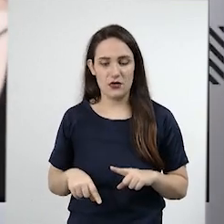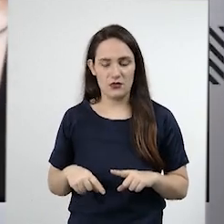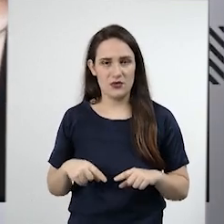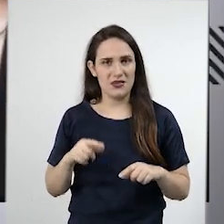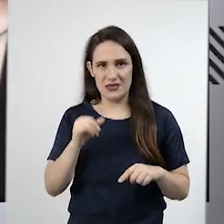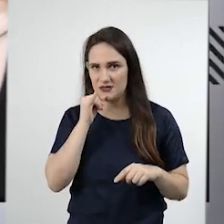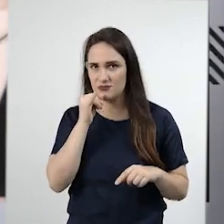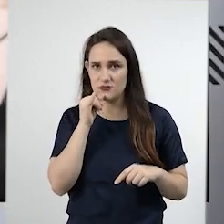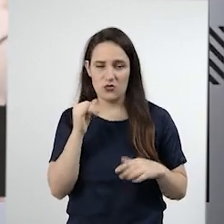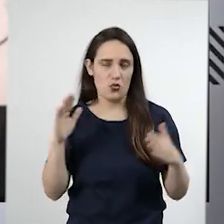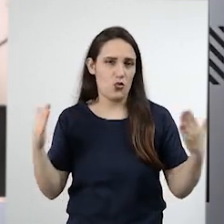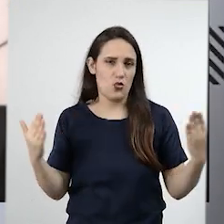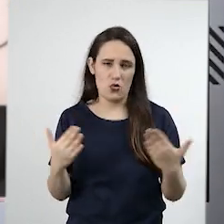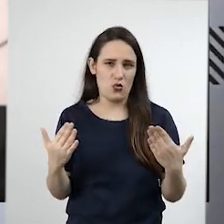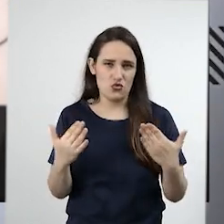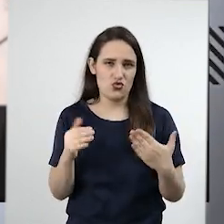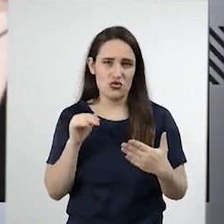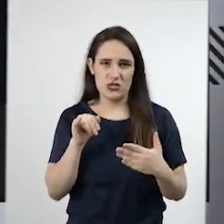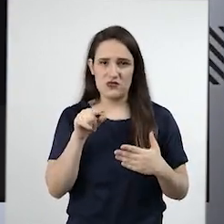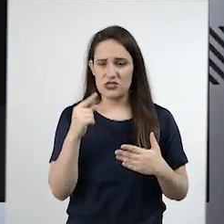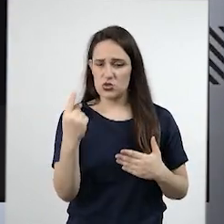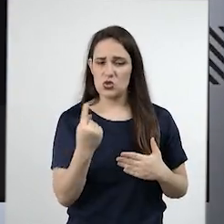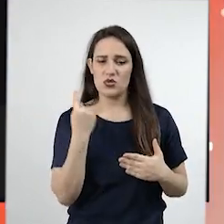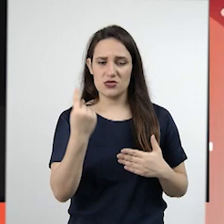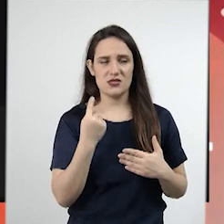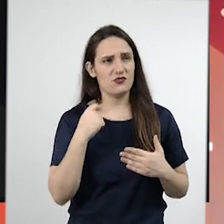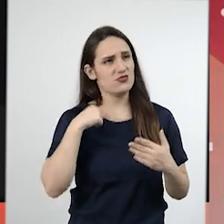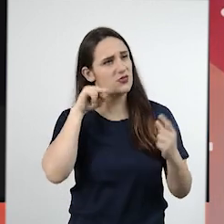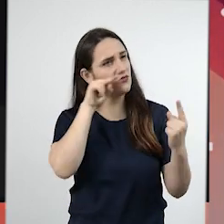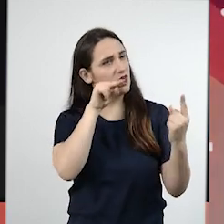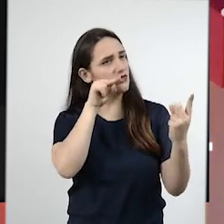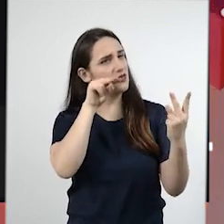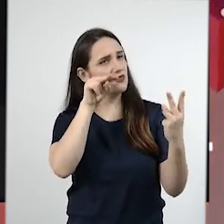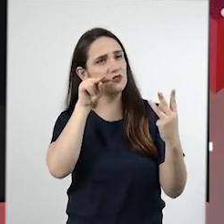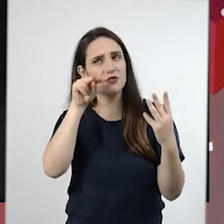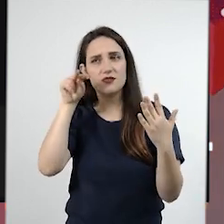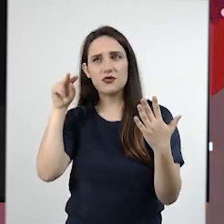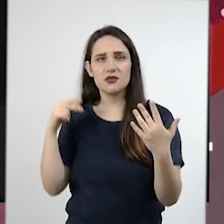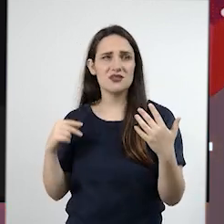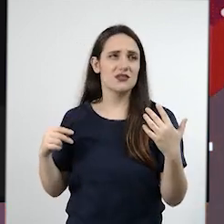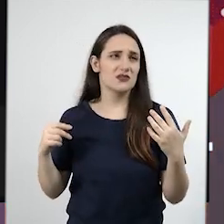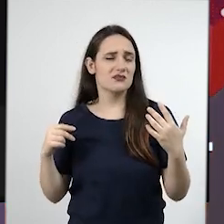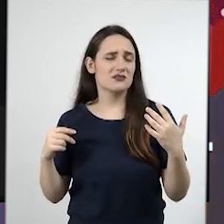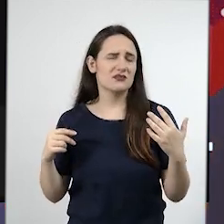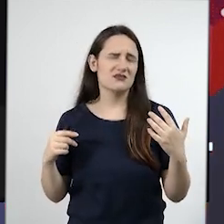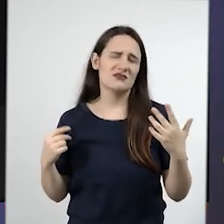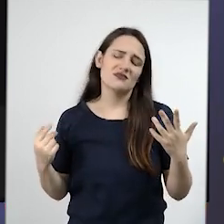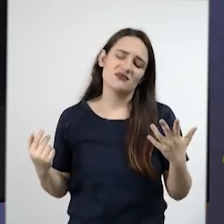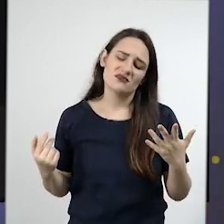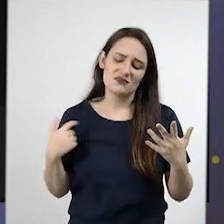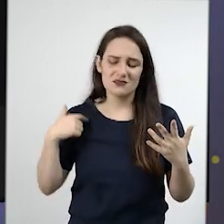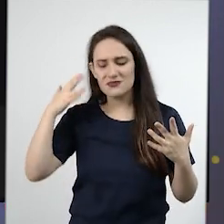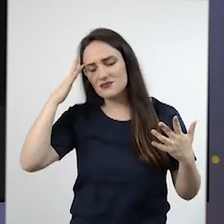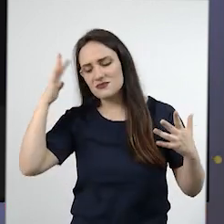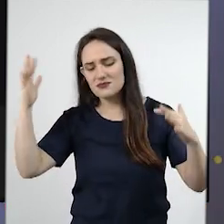você está sozinho, tudo que você visualiza, você também pode ter um momento para poder fantasiar ou criar situações